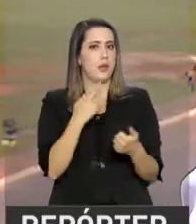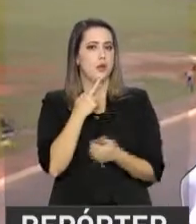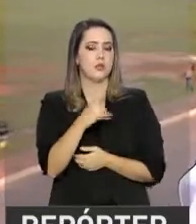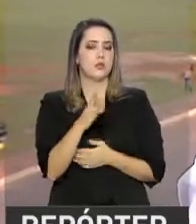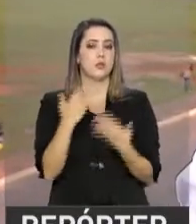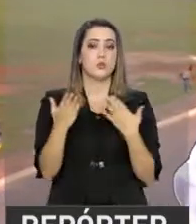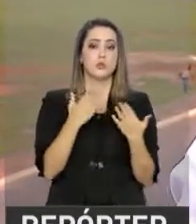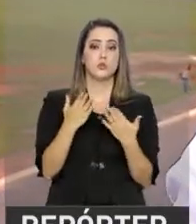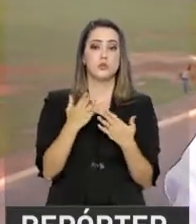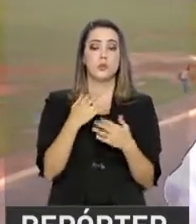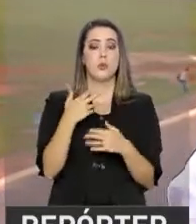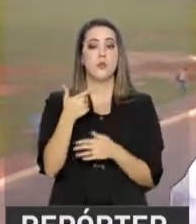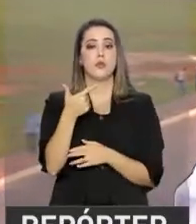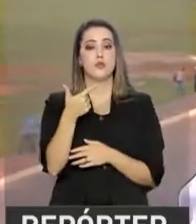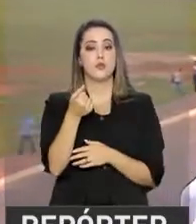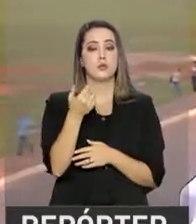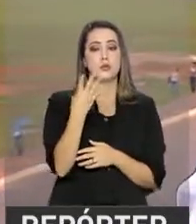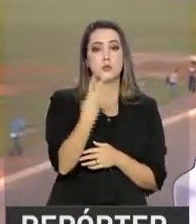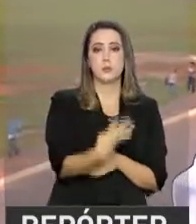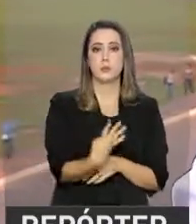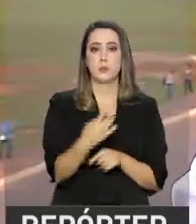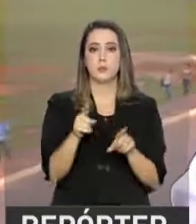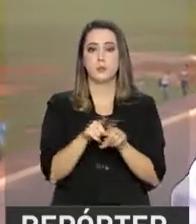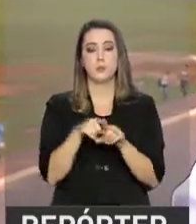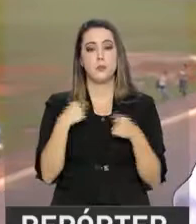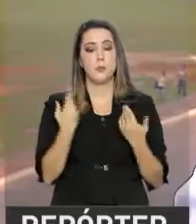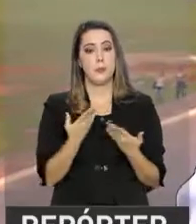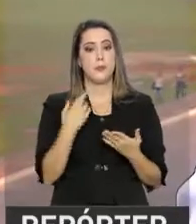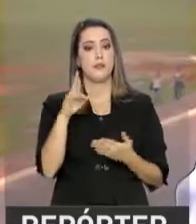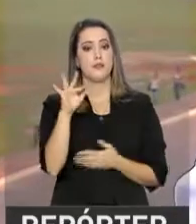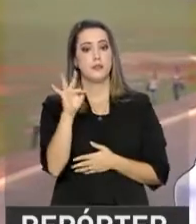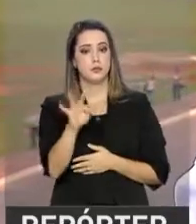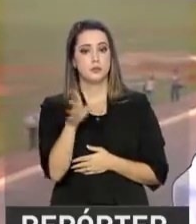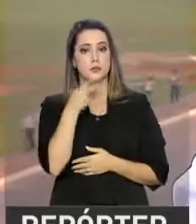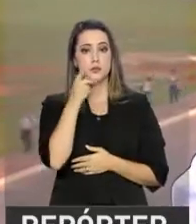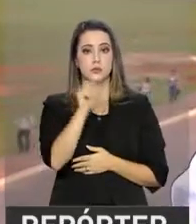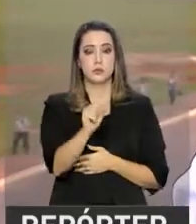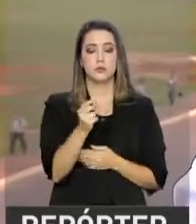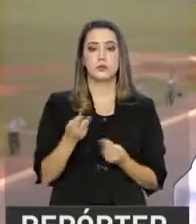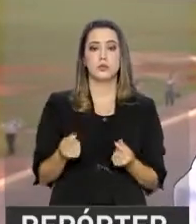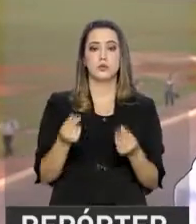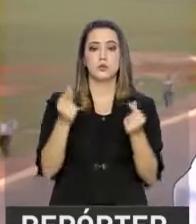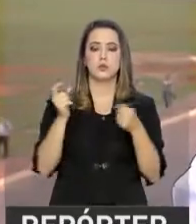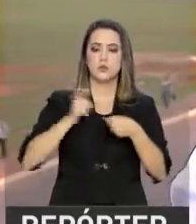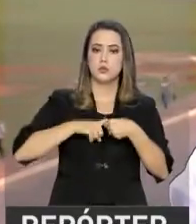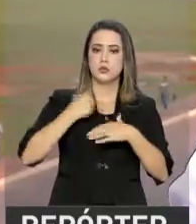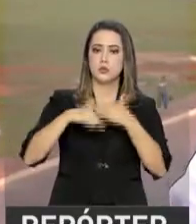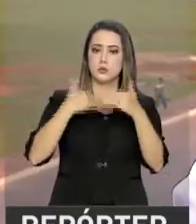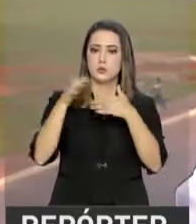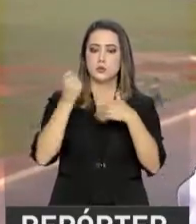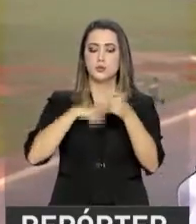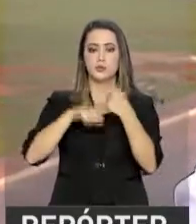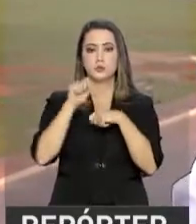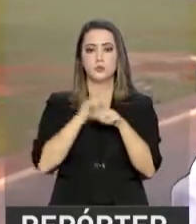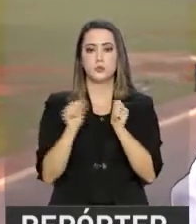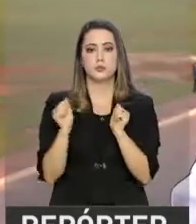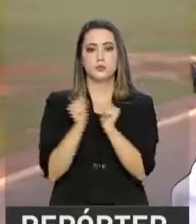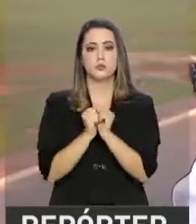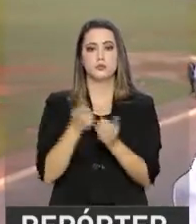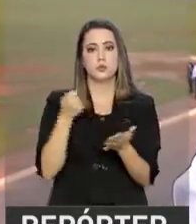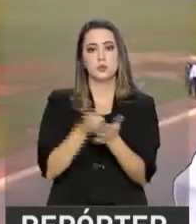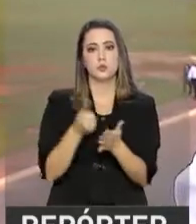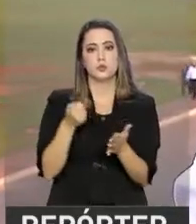para o período desde 2014. Segundo a Receita Federal, os efeitos da retomada da atividade econômica e